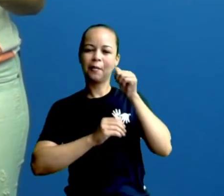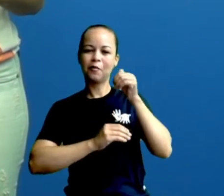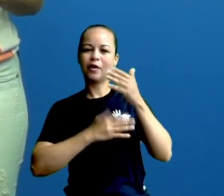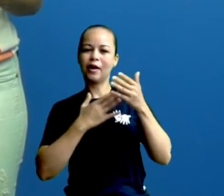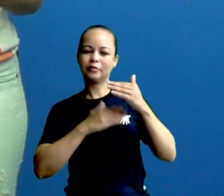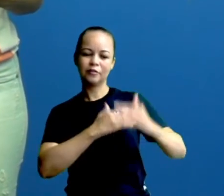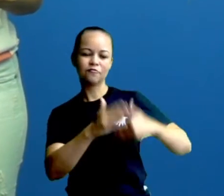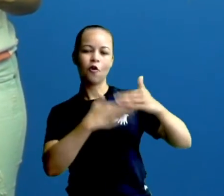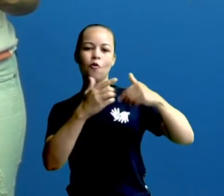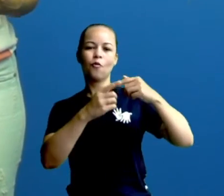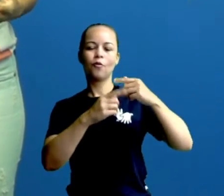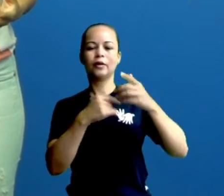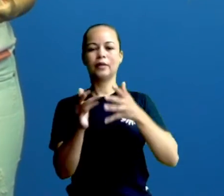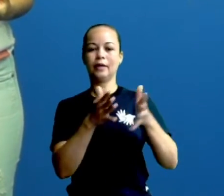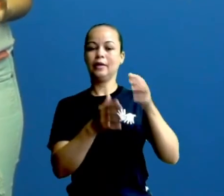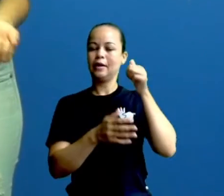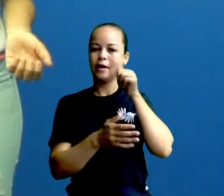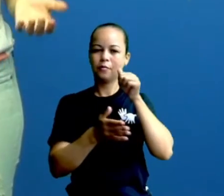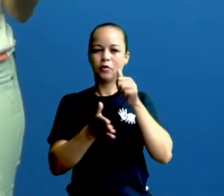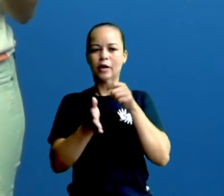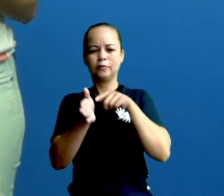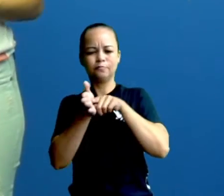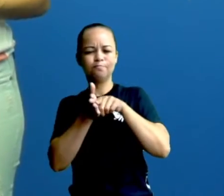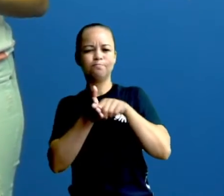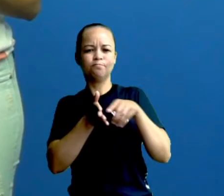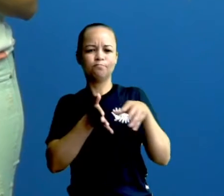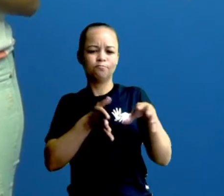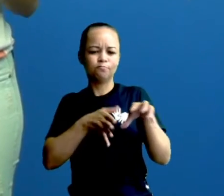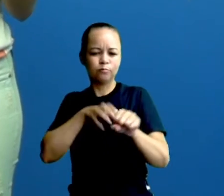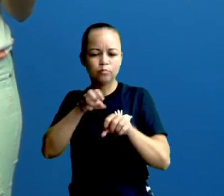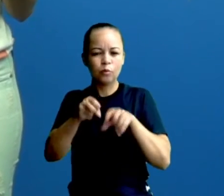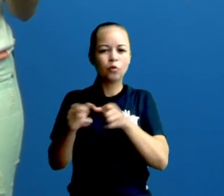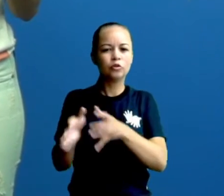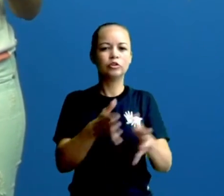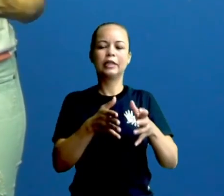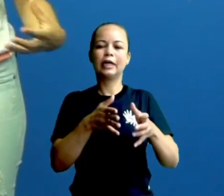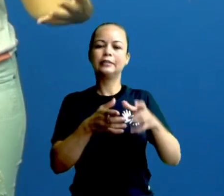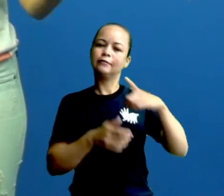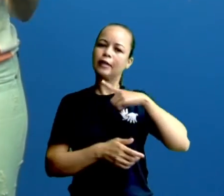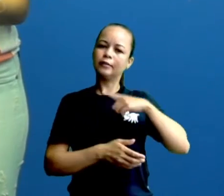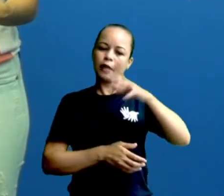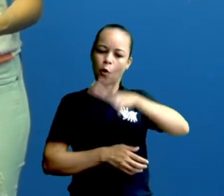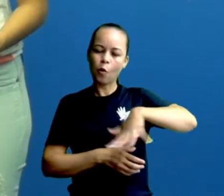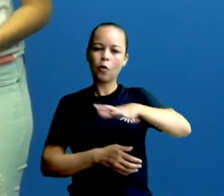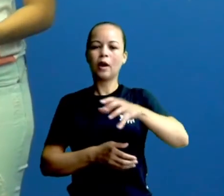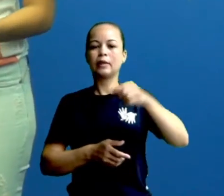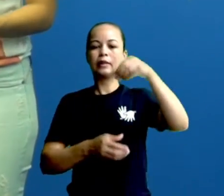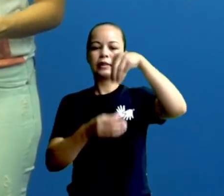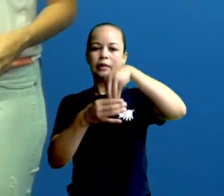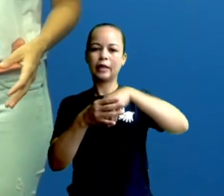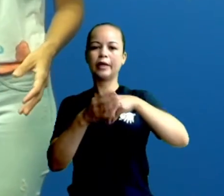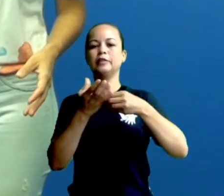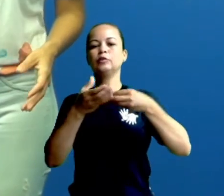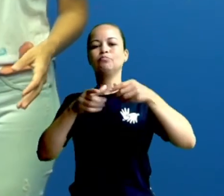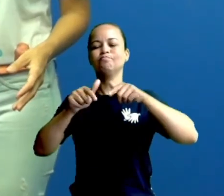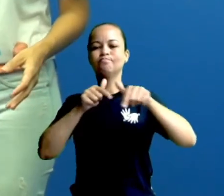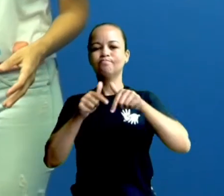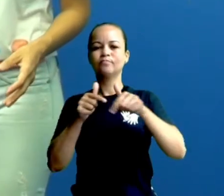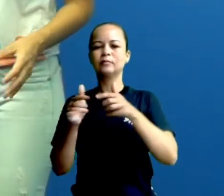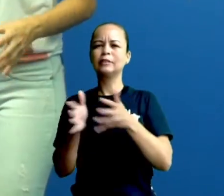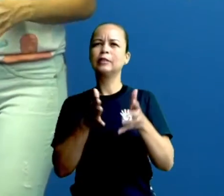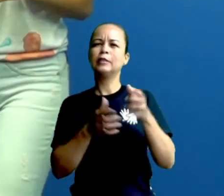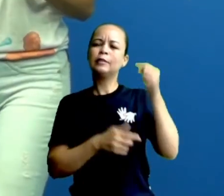ainda busca e reivindica por seu espaço dentro do mercado de trabalho. Imagine